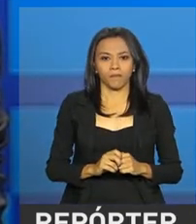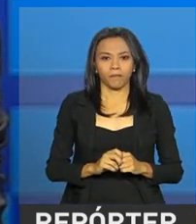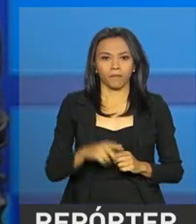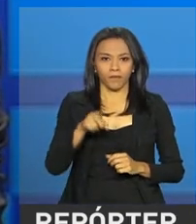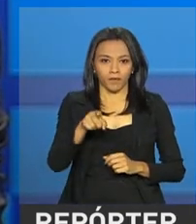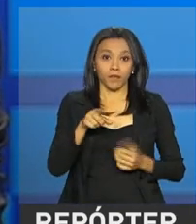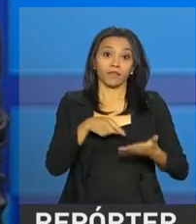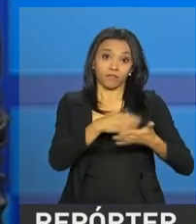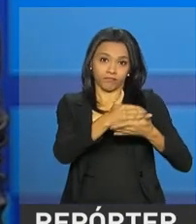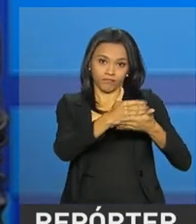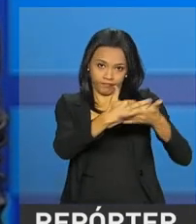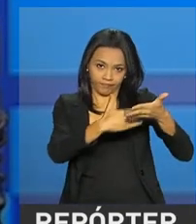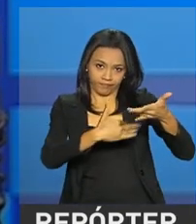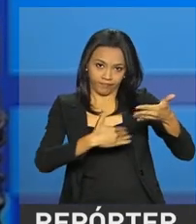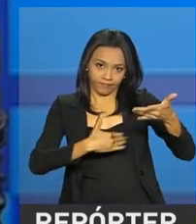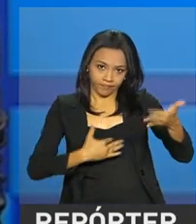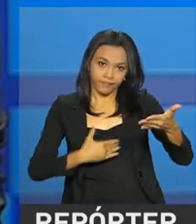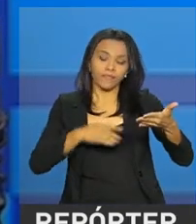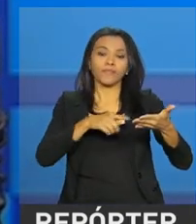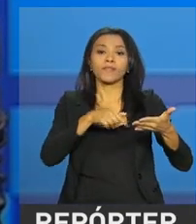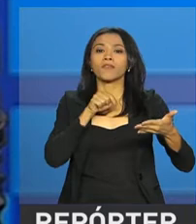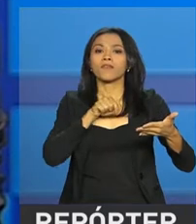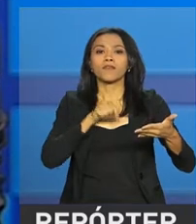Passe Fácil,